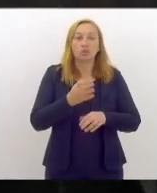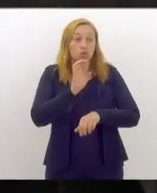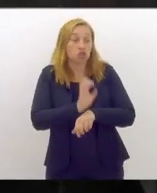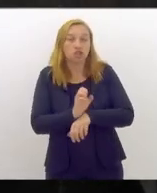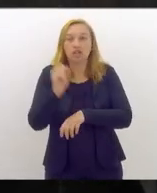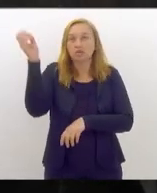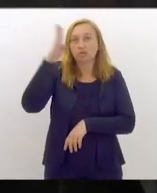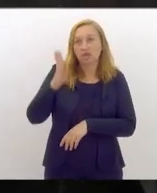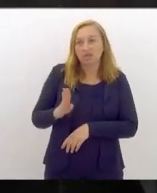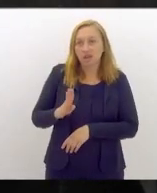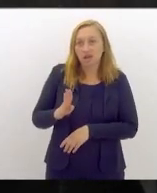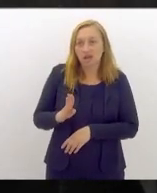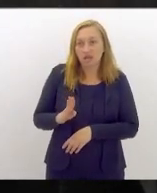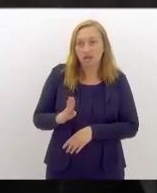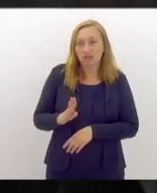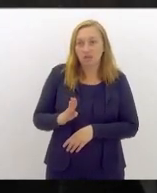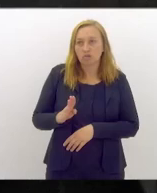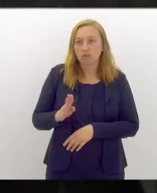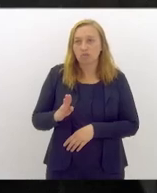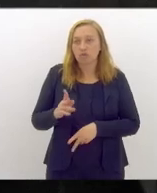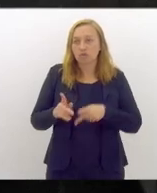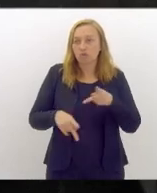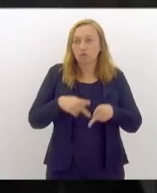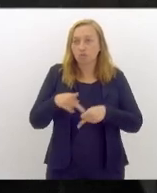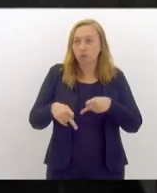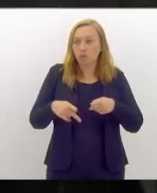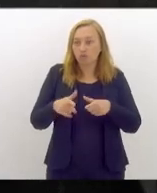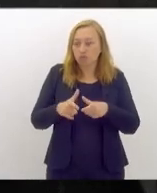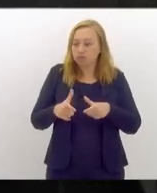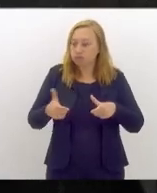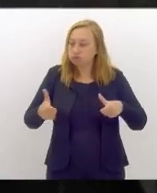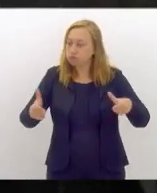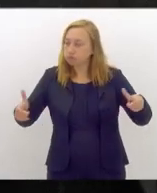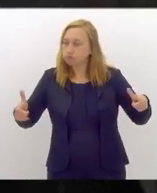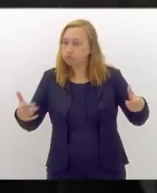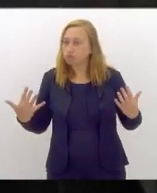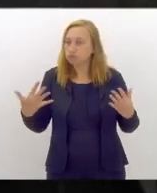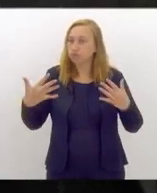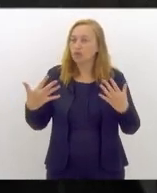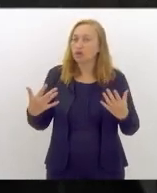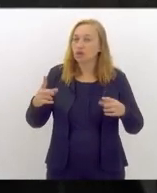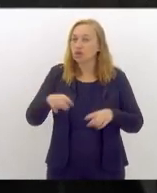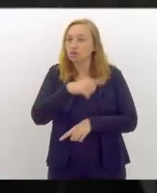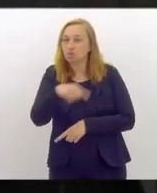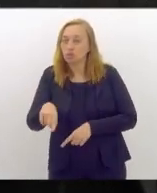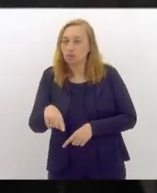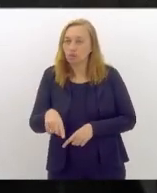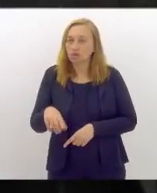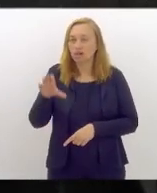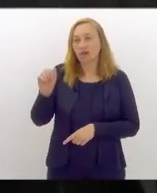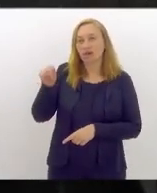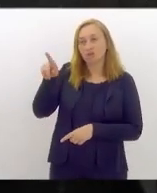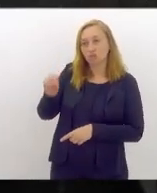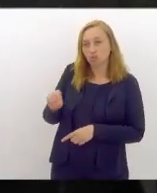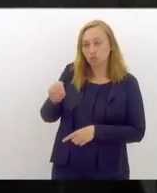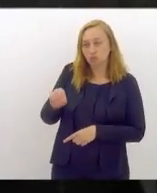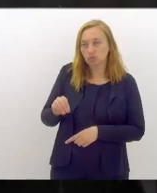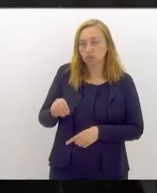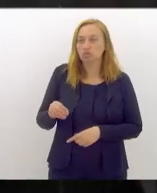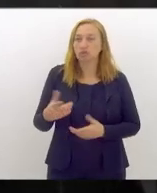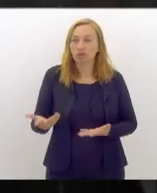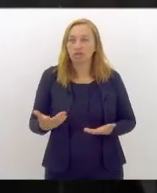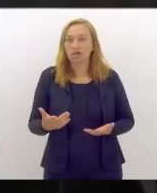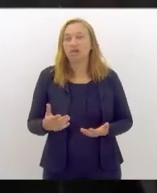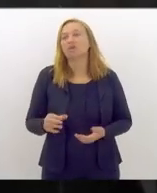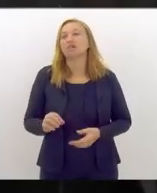brasileiro com uma população de excluídos que dá na guerra de Canudos onde quatro expedições do exército brasileiro são vencidos até